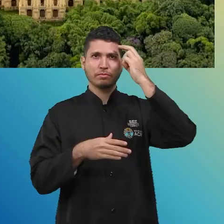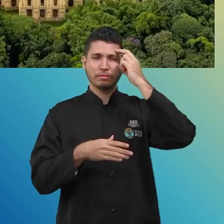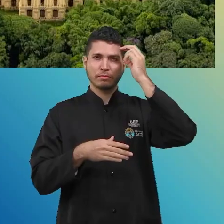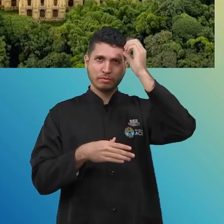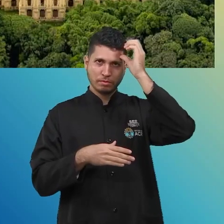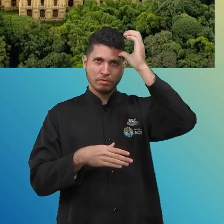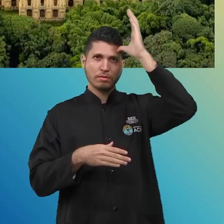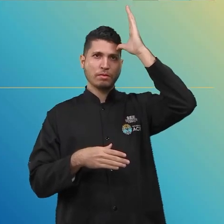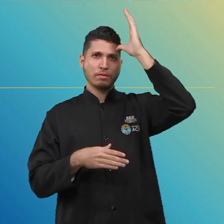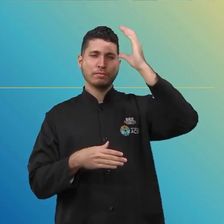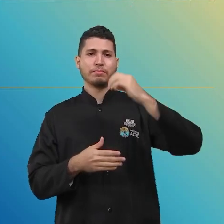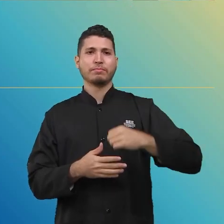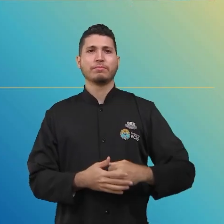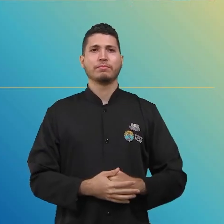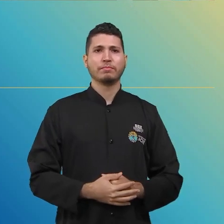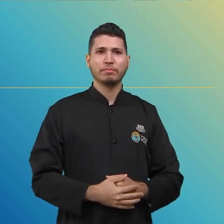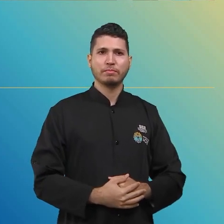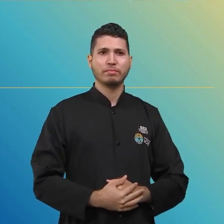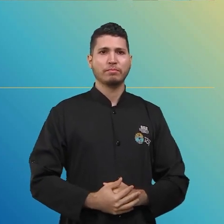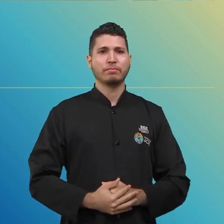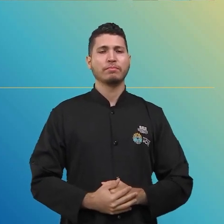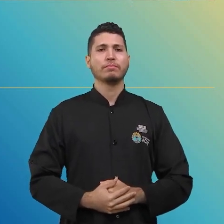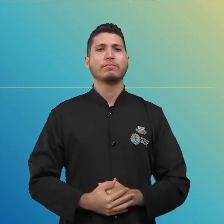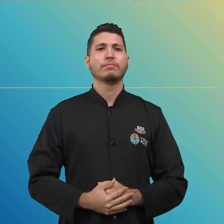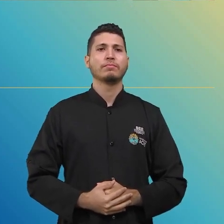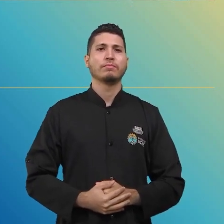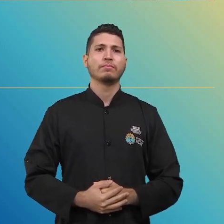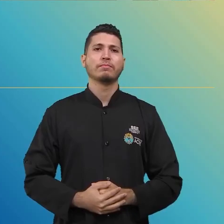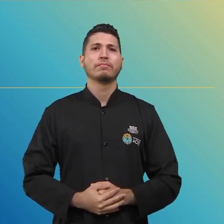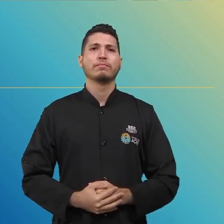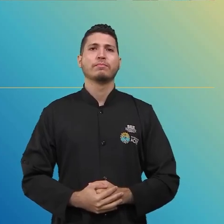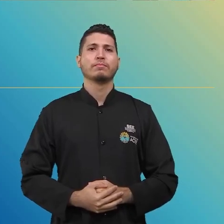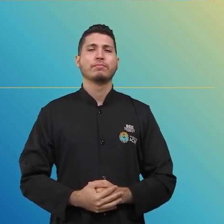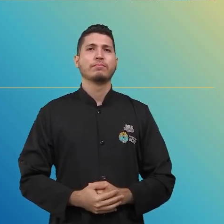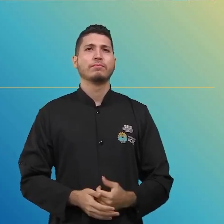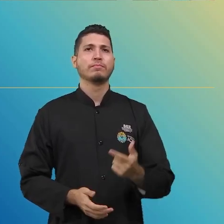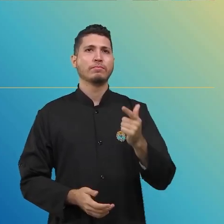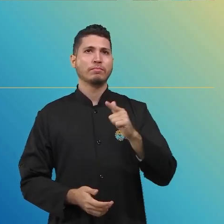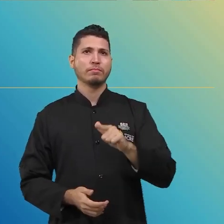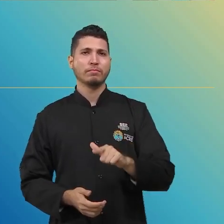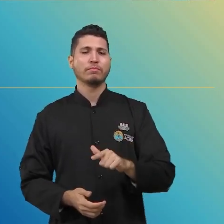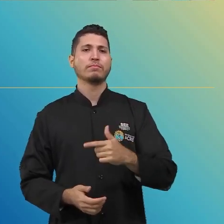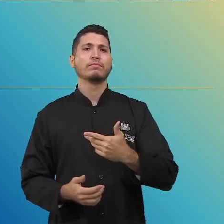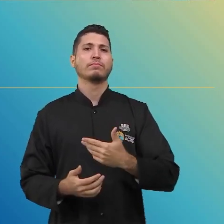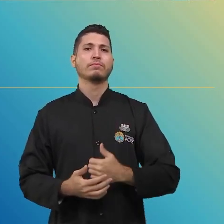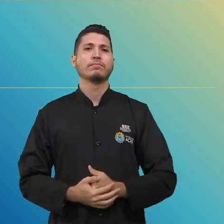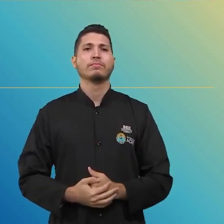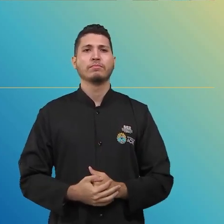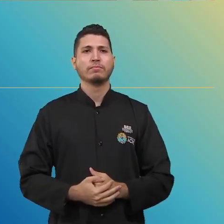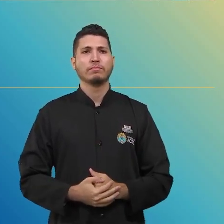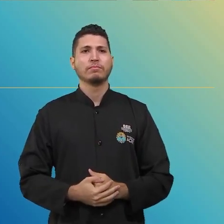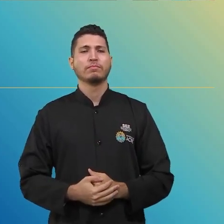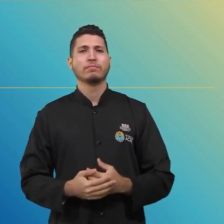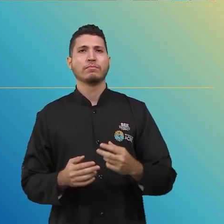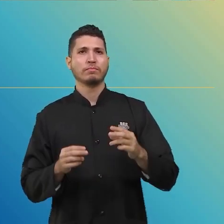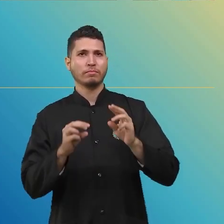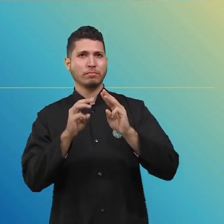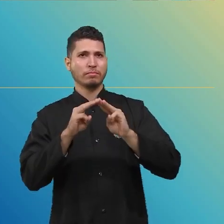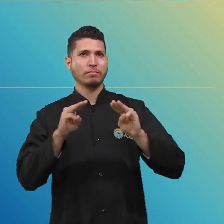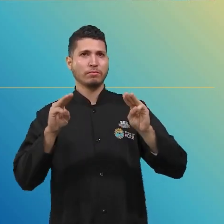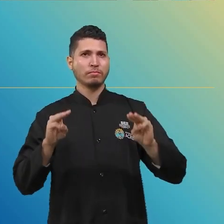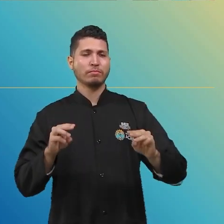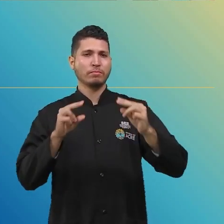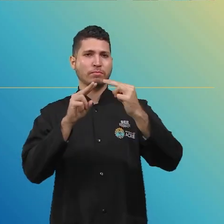tá? Vamos seguindo, porque eu vou mostrar para vocês agora mais um exemplo de museu virtual.